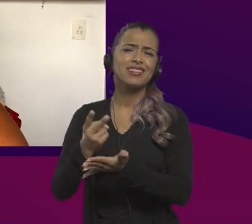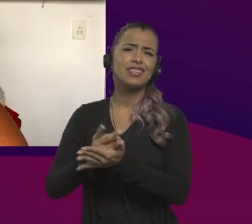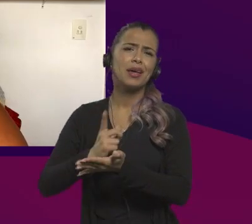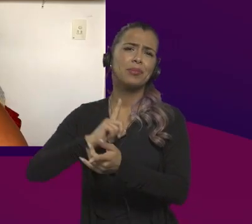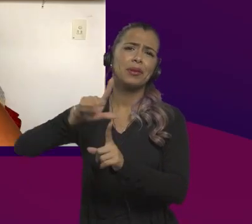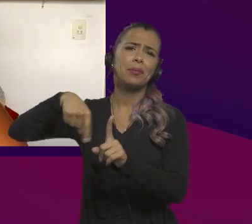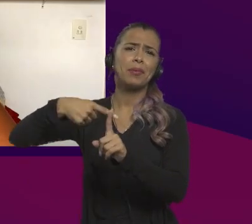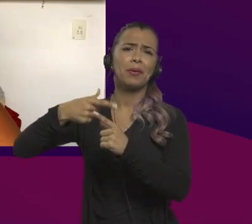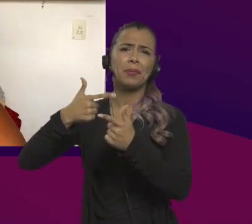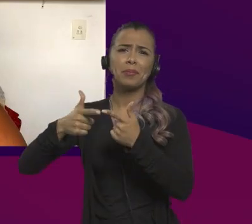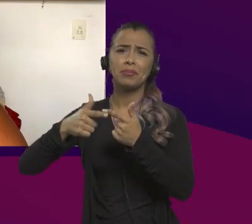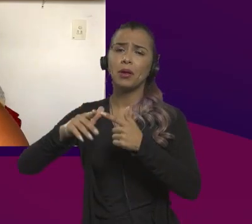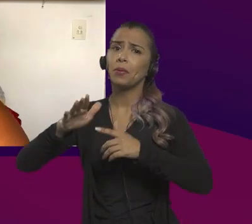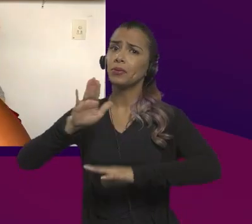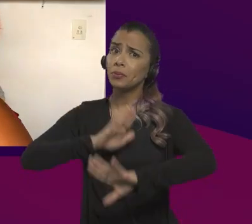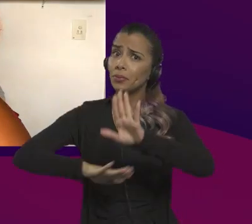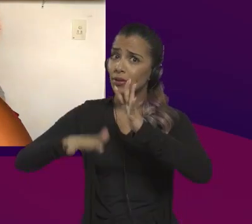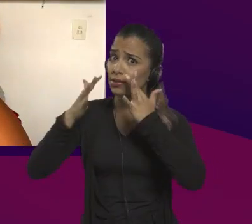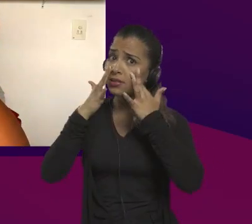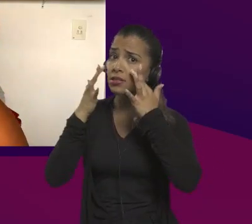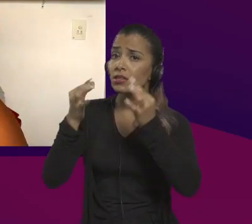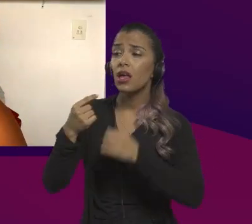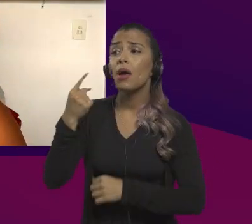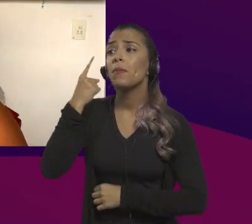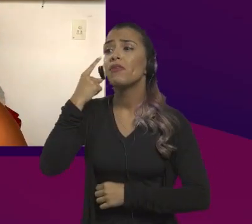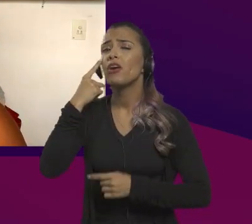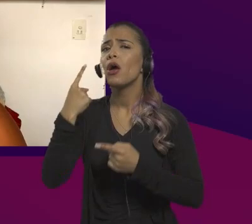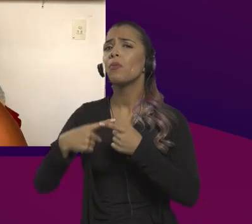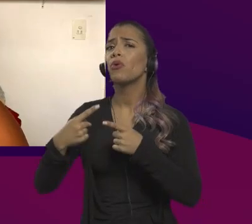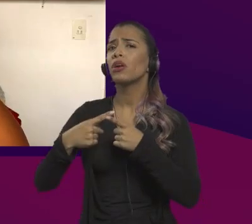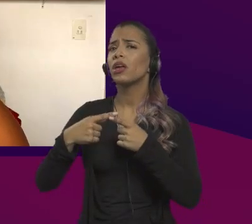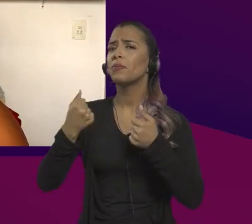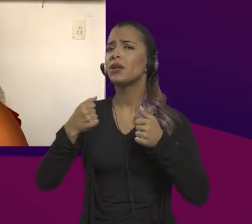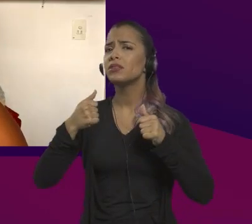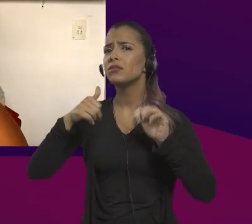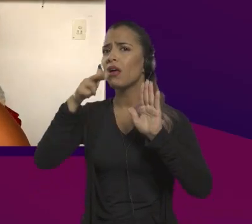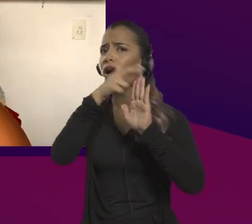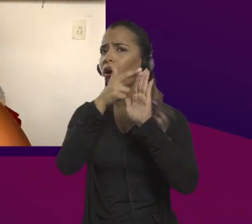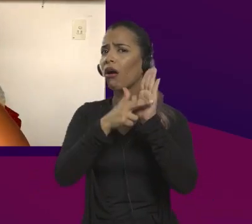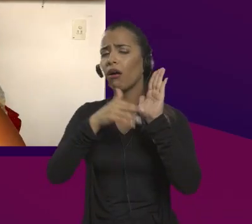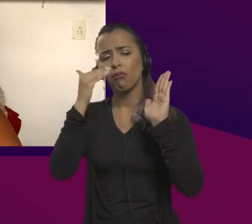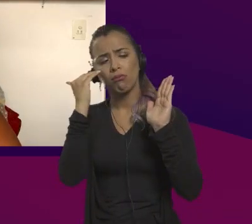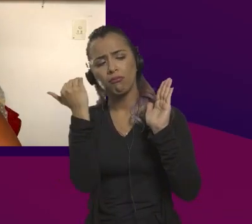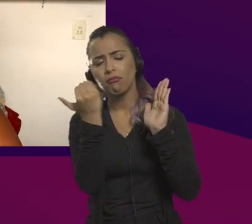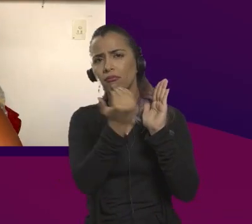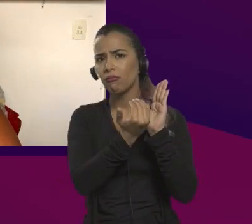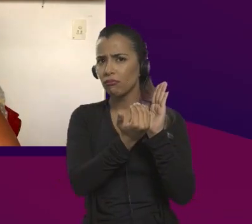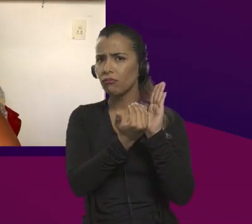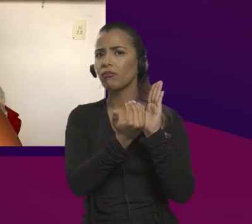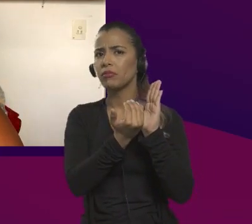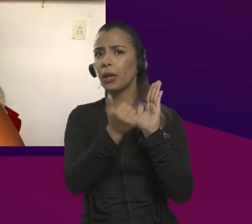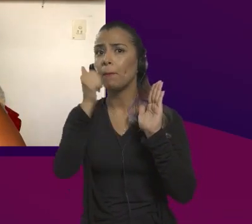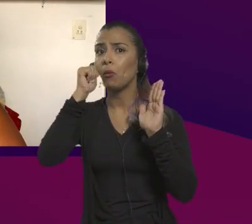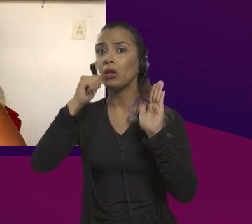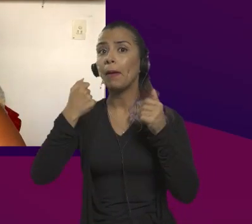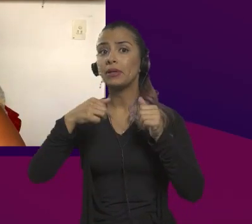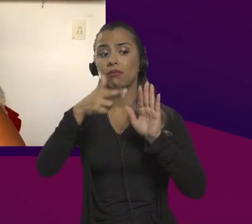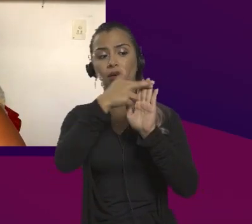que vão mudando aí para moldar a mulher, né? Seja no corpo, Sim. na pele, na beleza. É. Né?